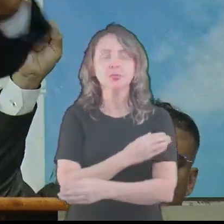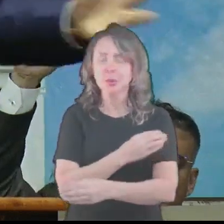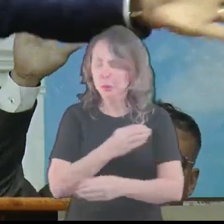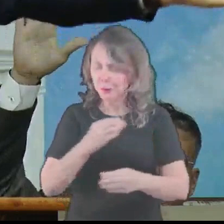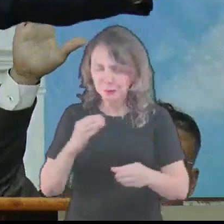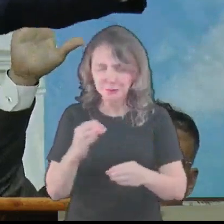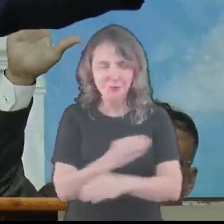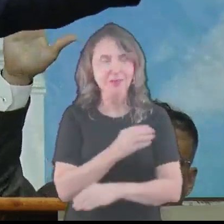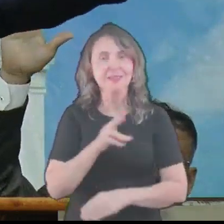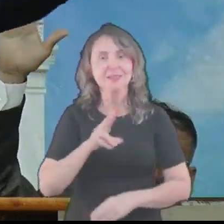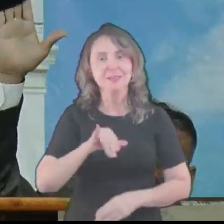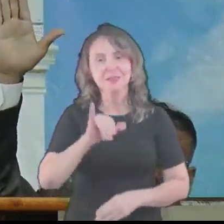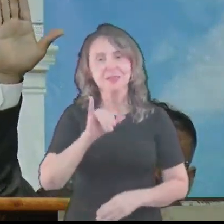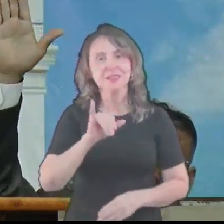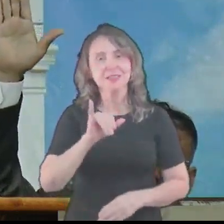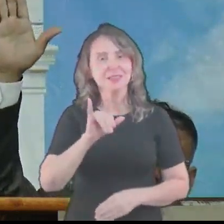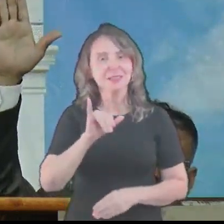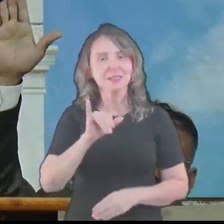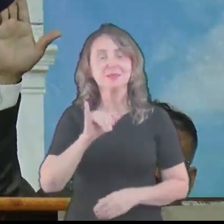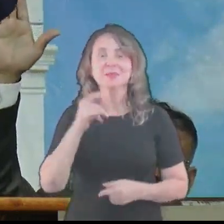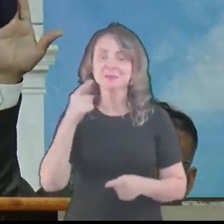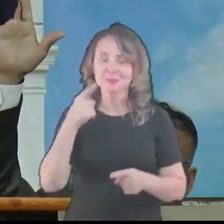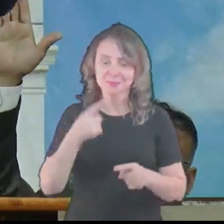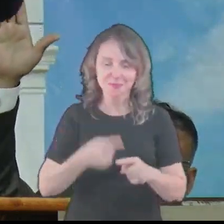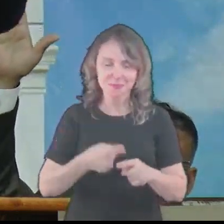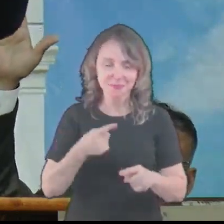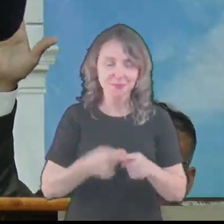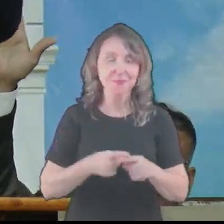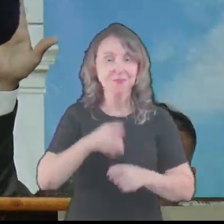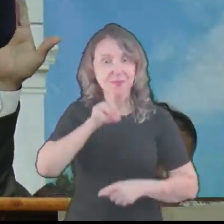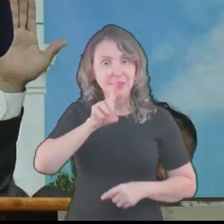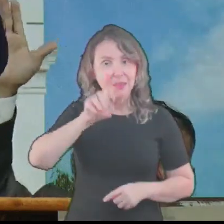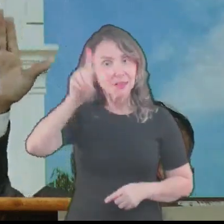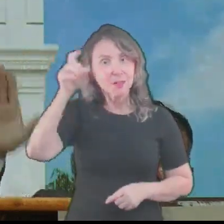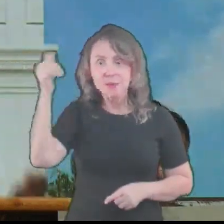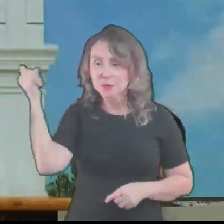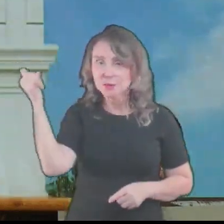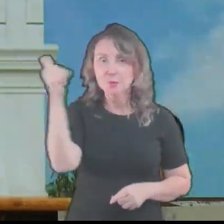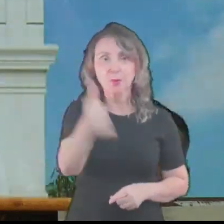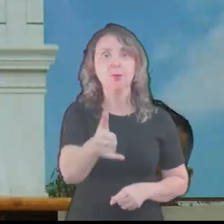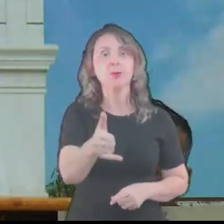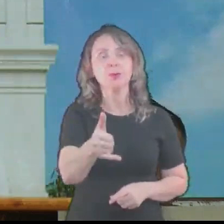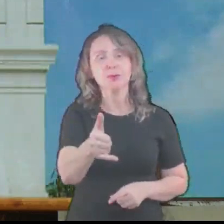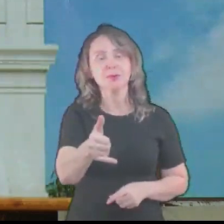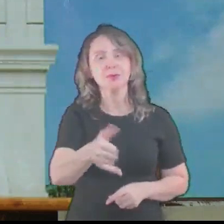muda nada. Há de cumprir porque ele falou.